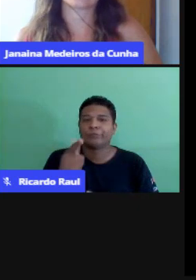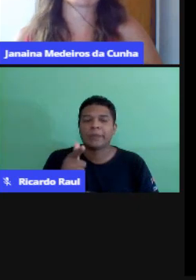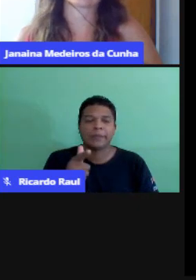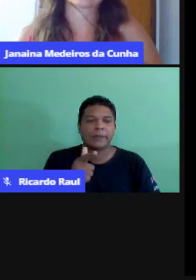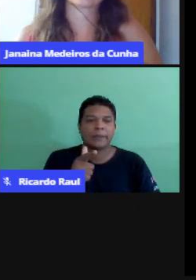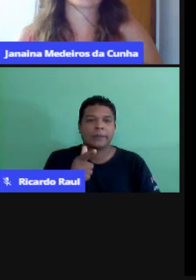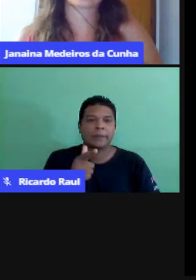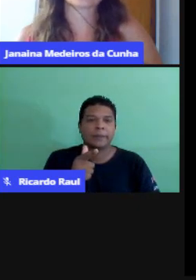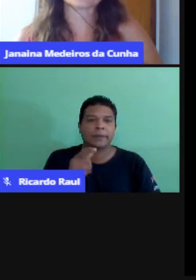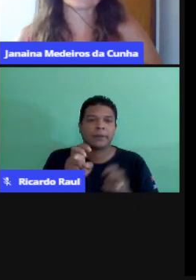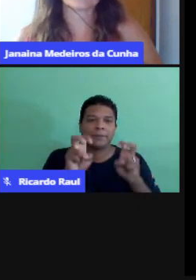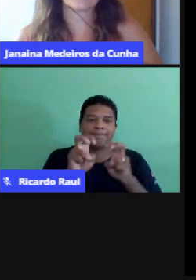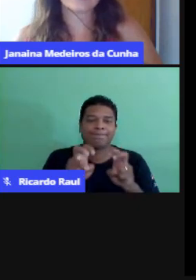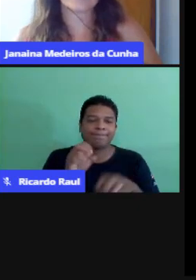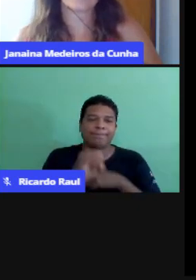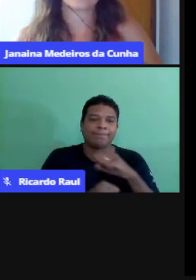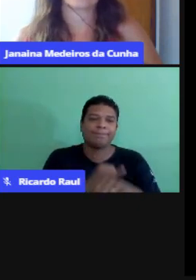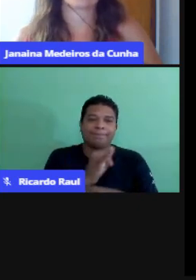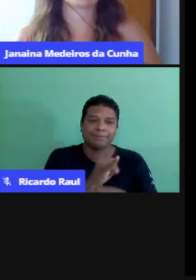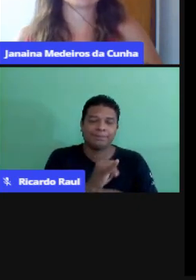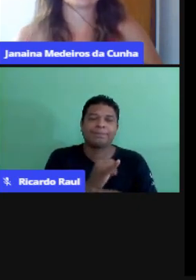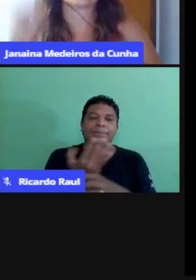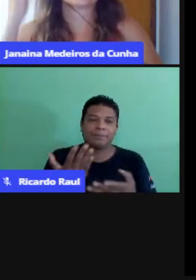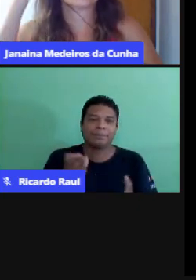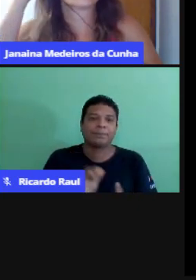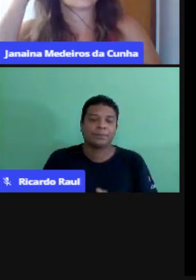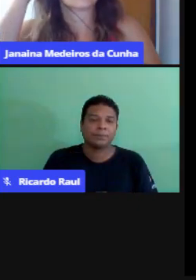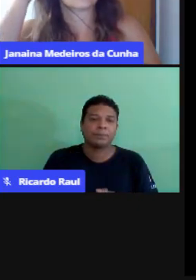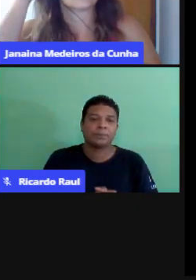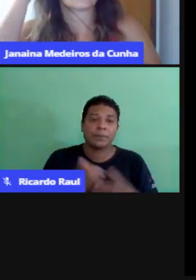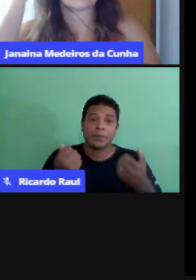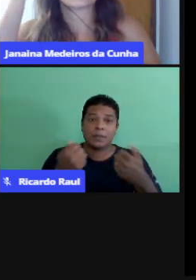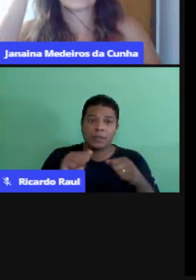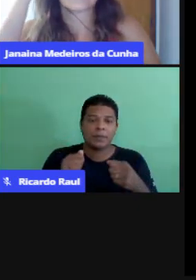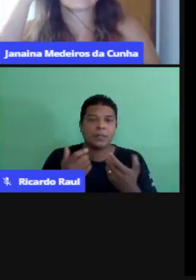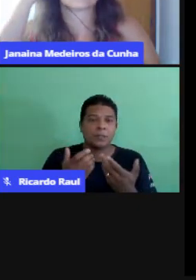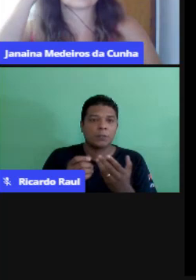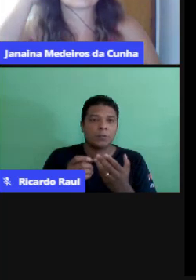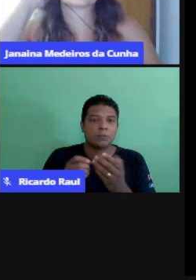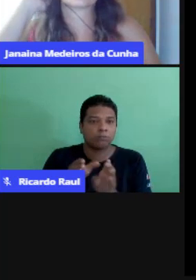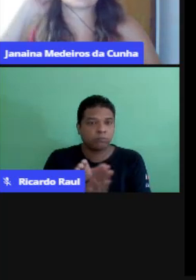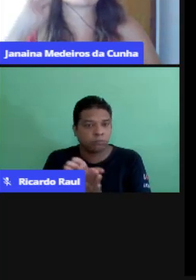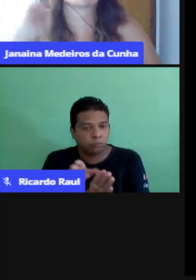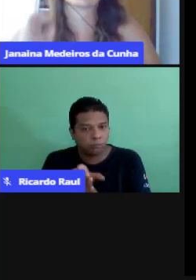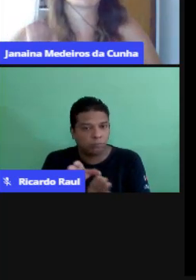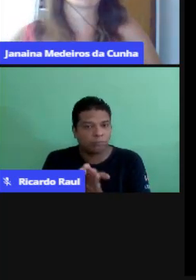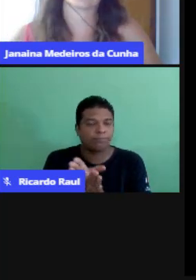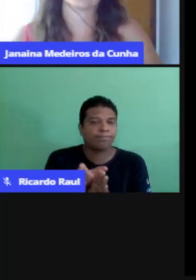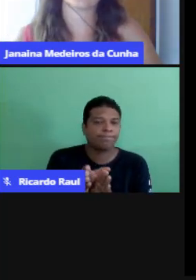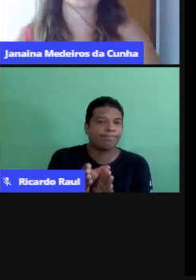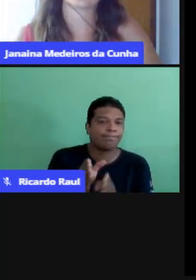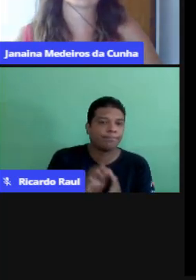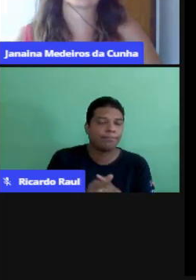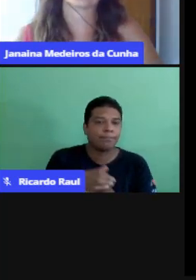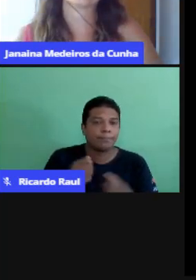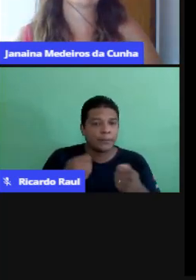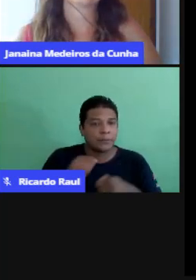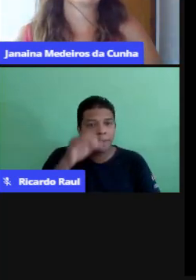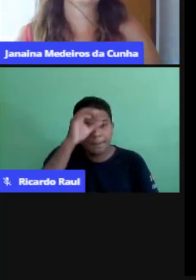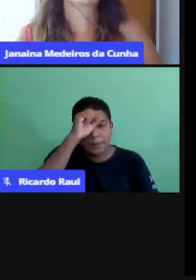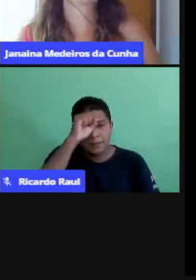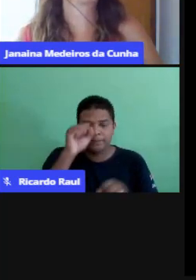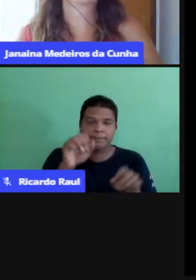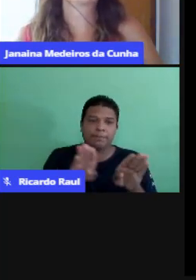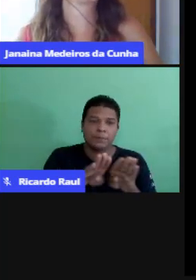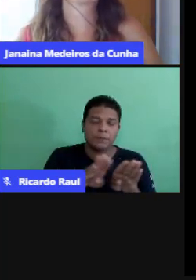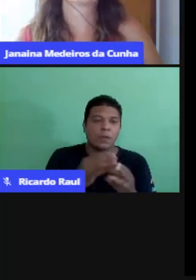né? Essa criança também ela precisa ser vista, ela precisa ser orientada, ela precisa também estar aprendendo, né?